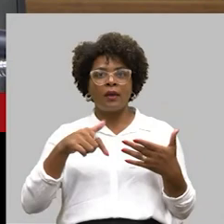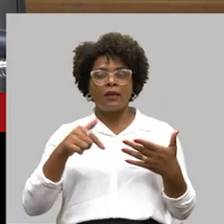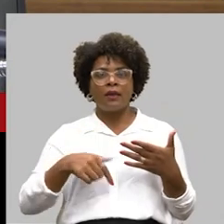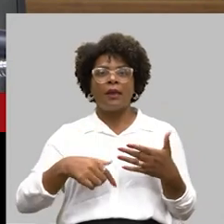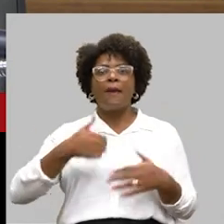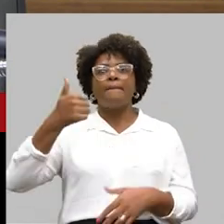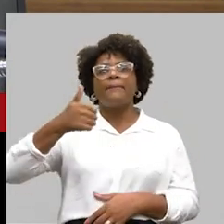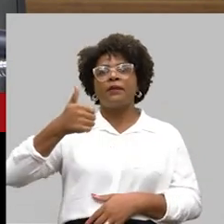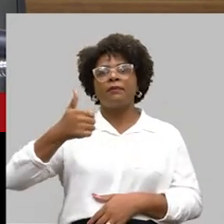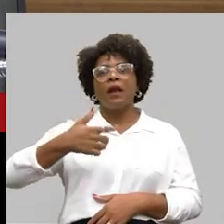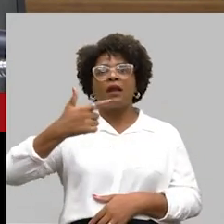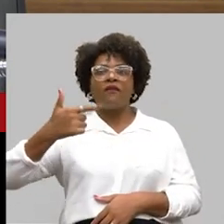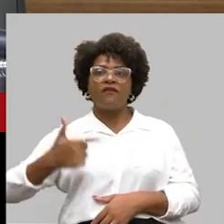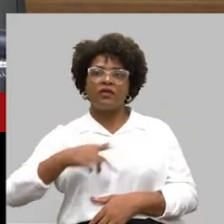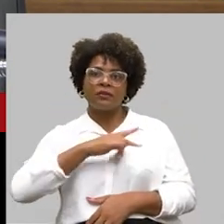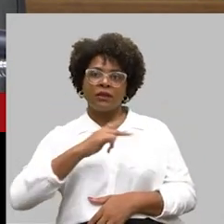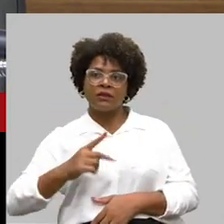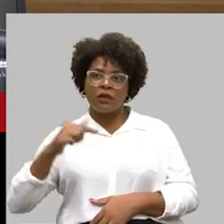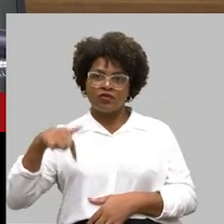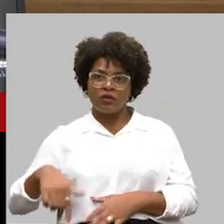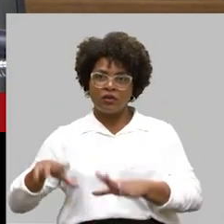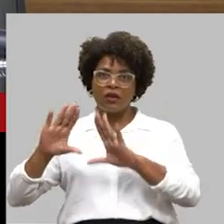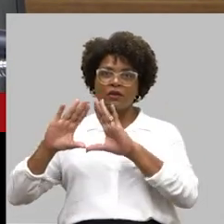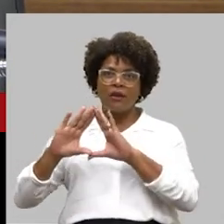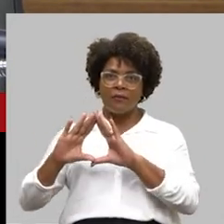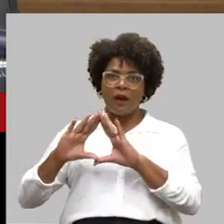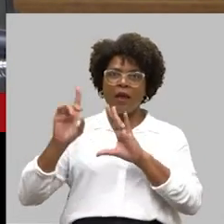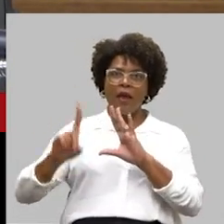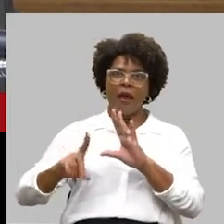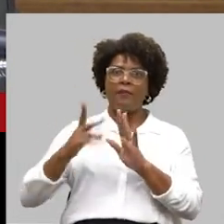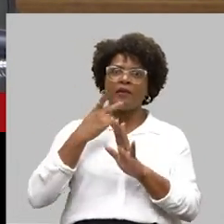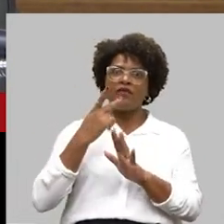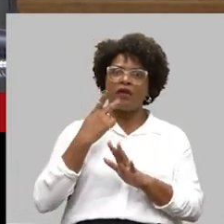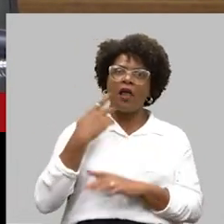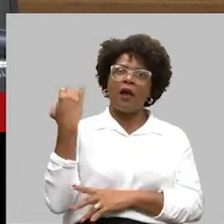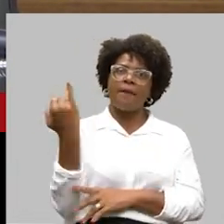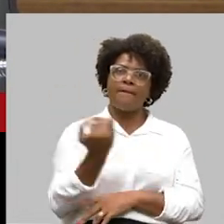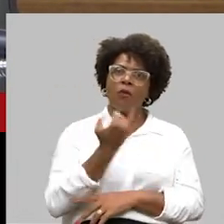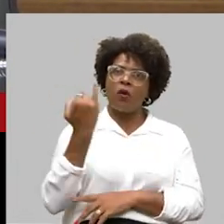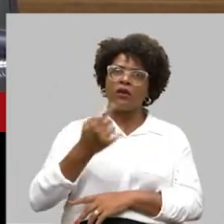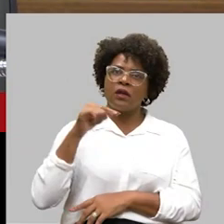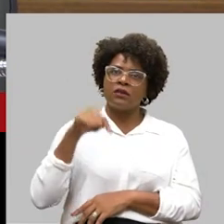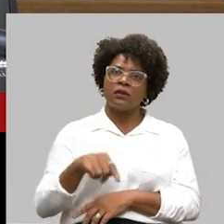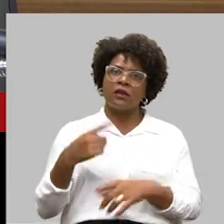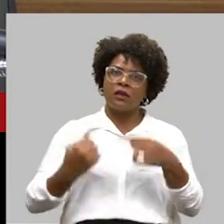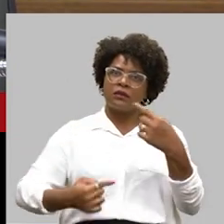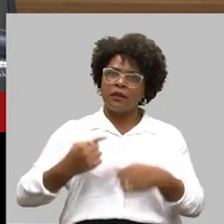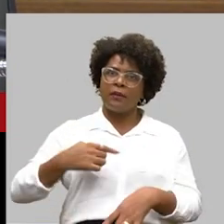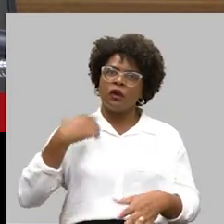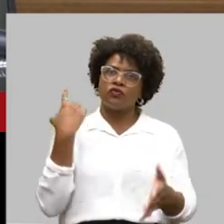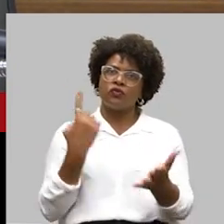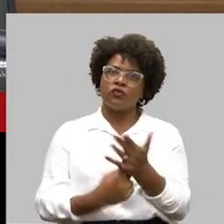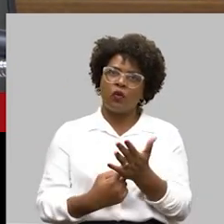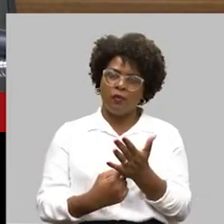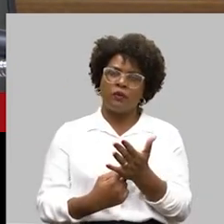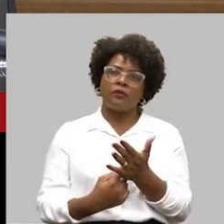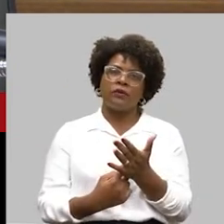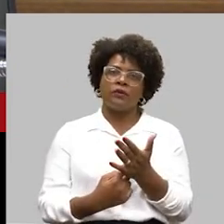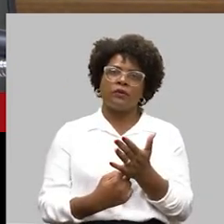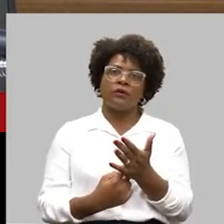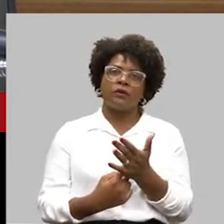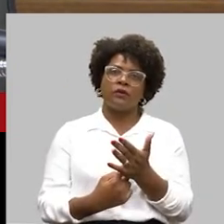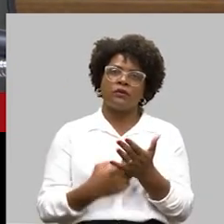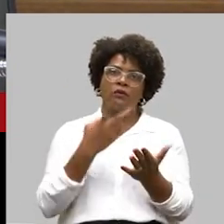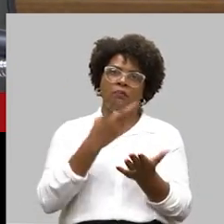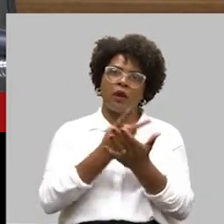dessa casa é para confirmar a importância desse debate é para confirmar a importância do nosso compromisso para a gente